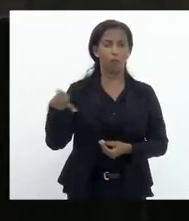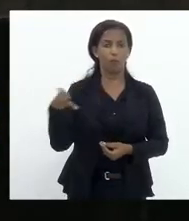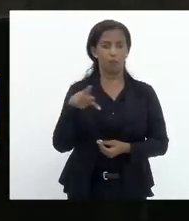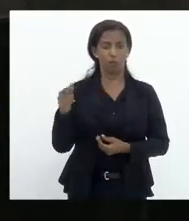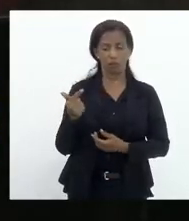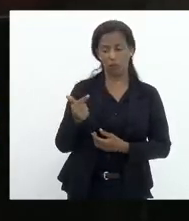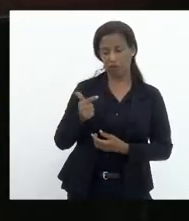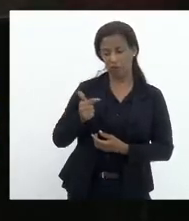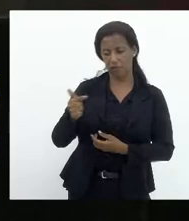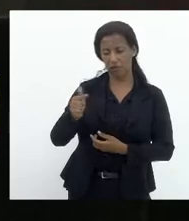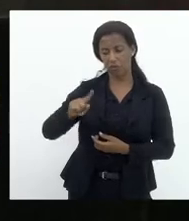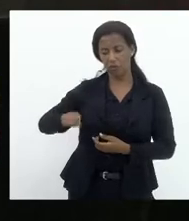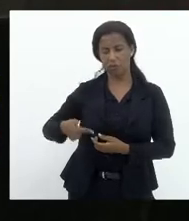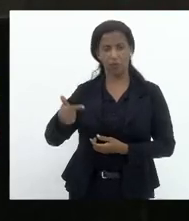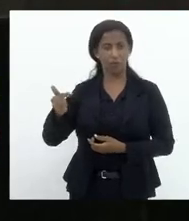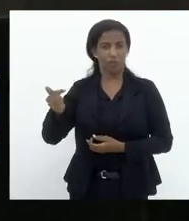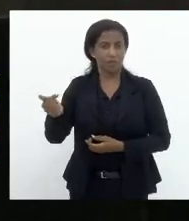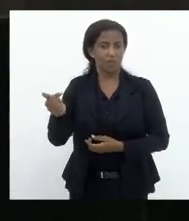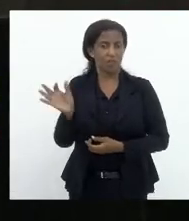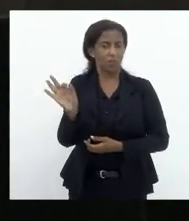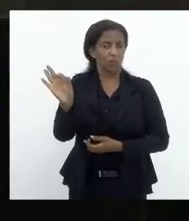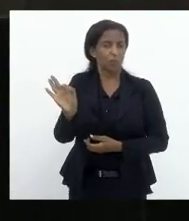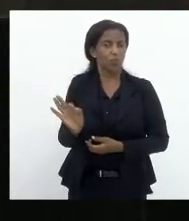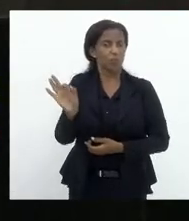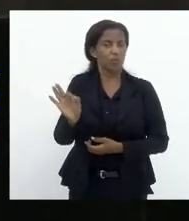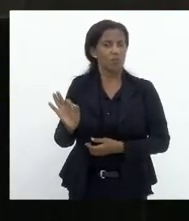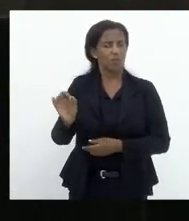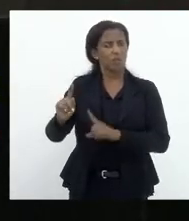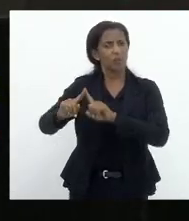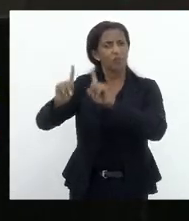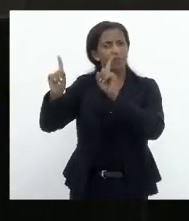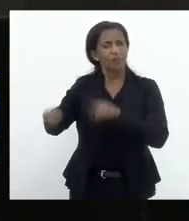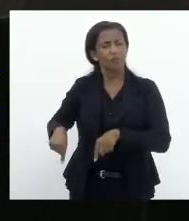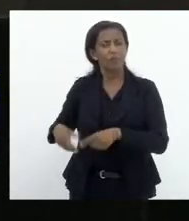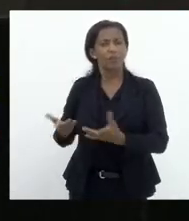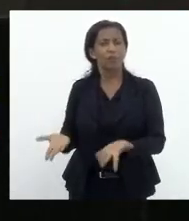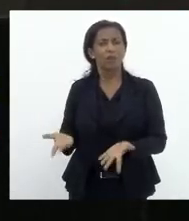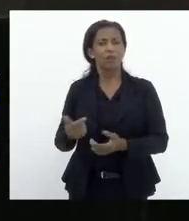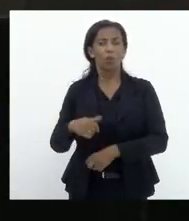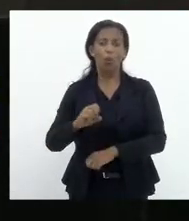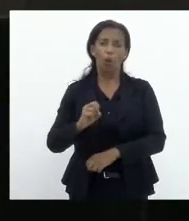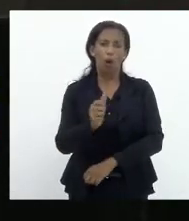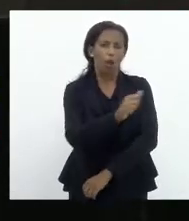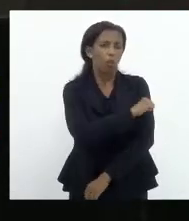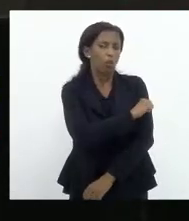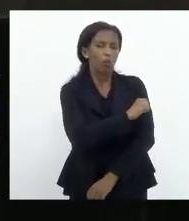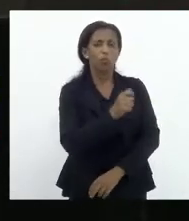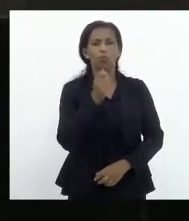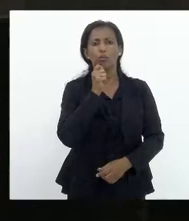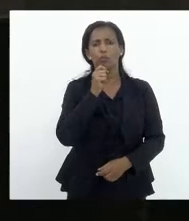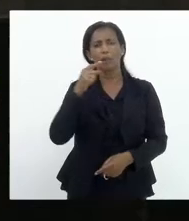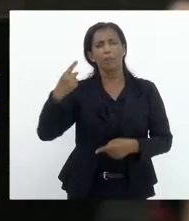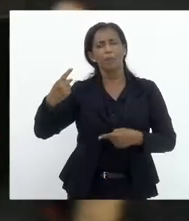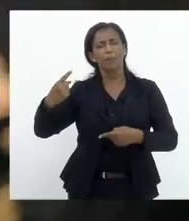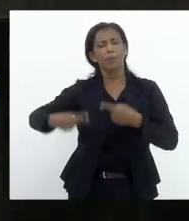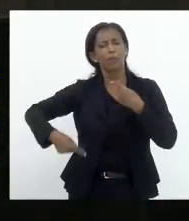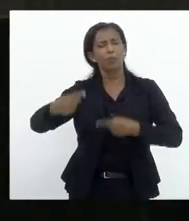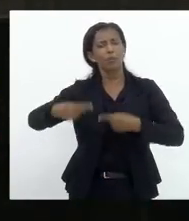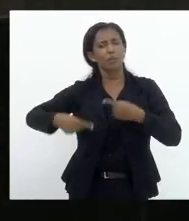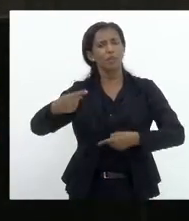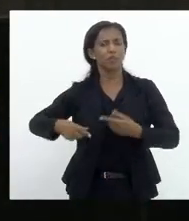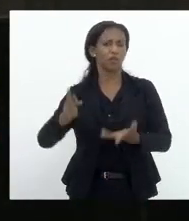apenas 22,7 por cento do quadro seja enquanto alunos não há política pública para